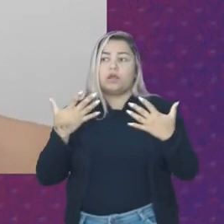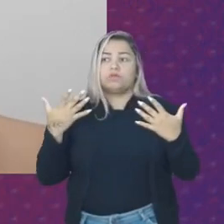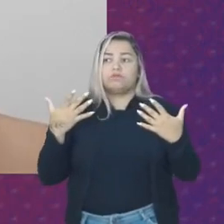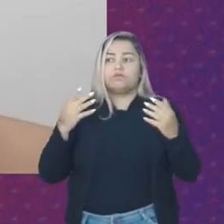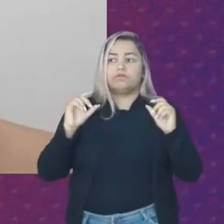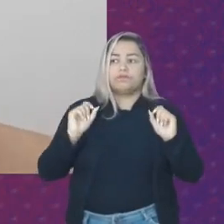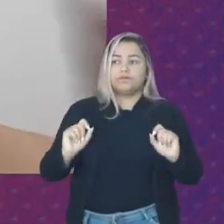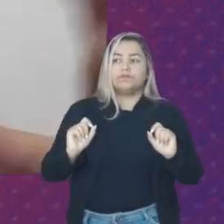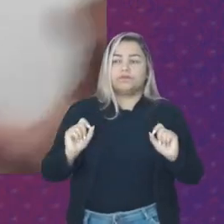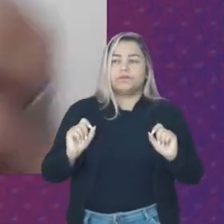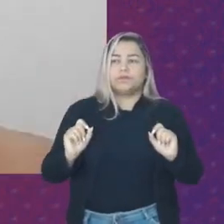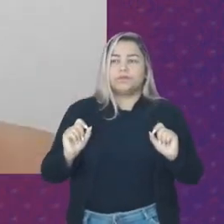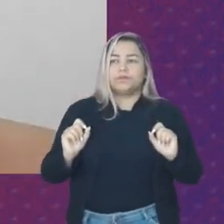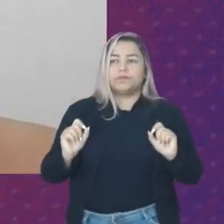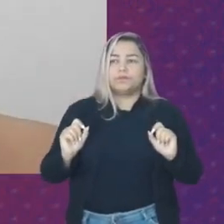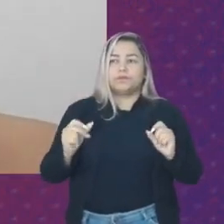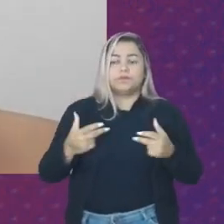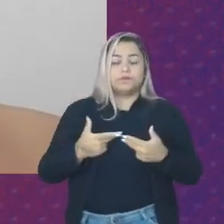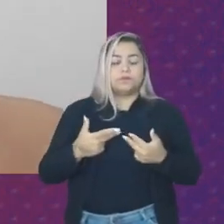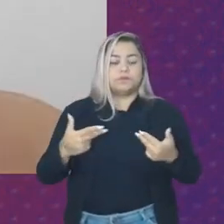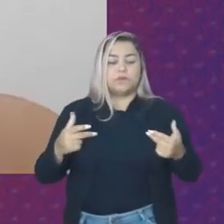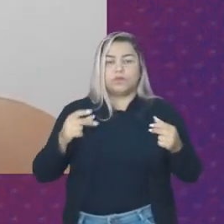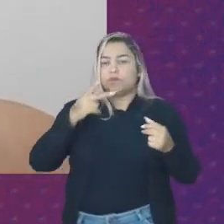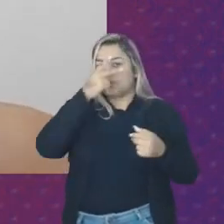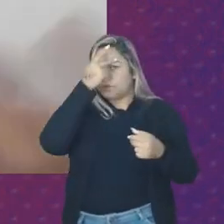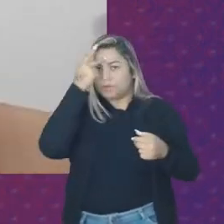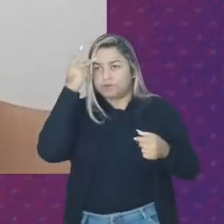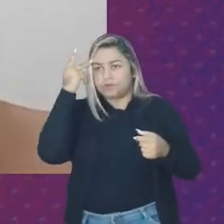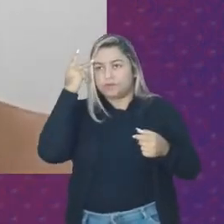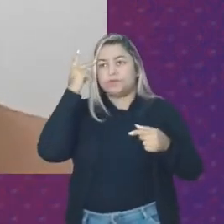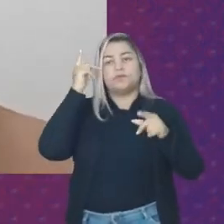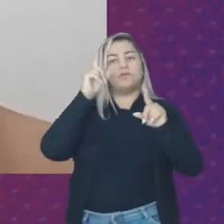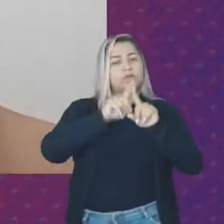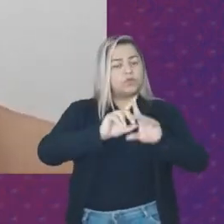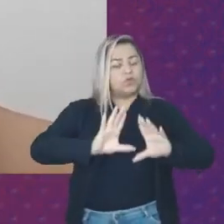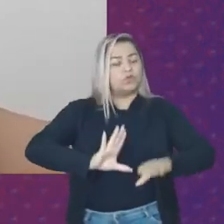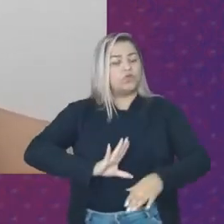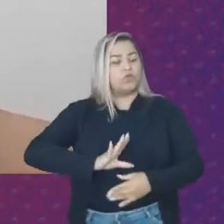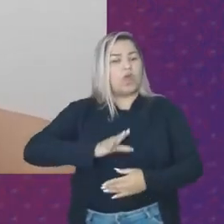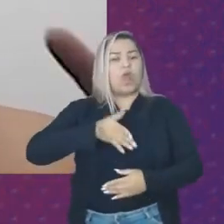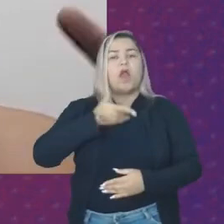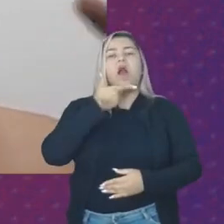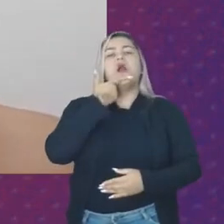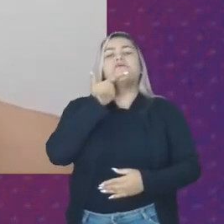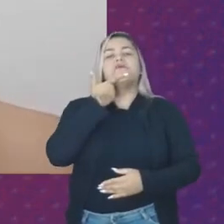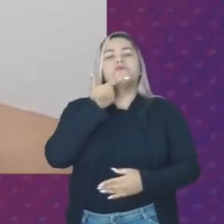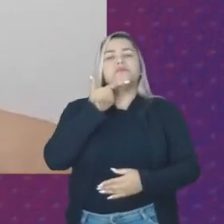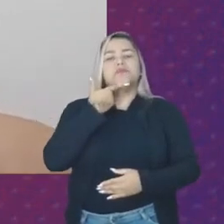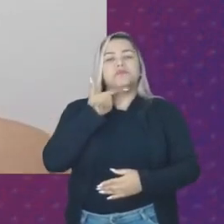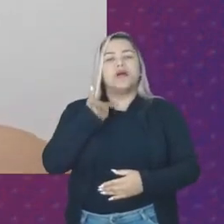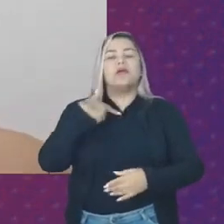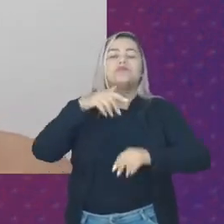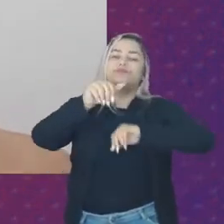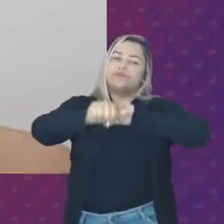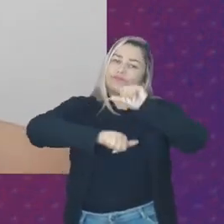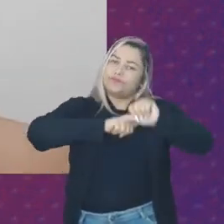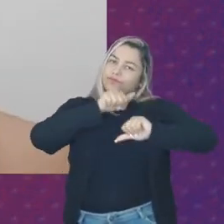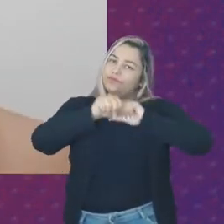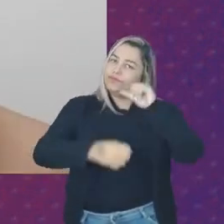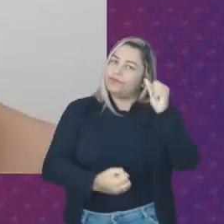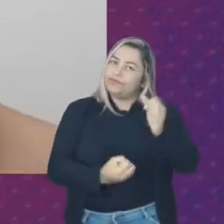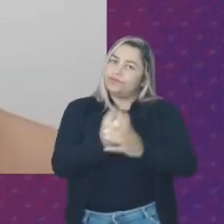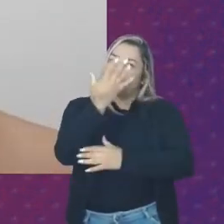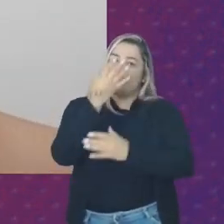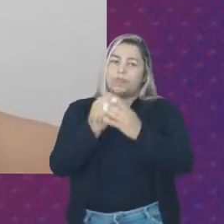São pessoas que têm na sua característica coragem, a vontade de inovar, de criar